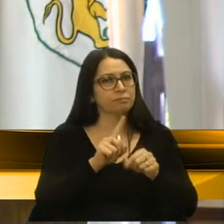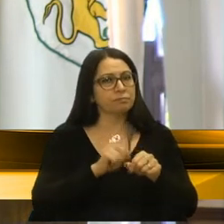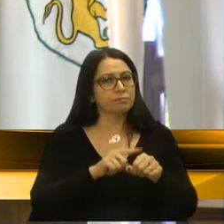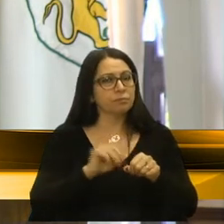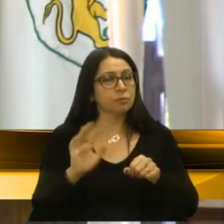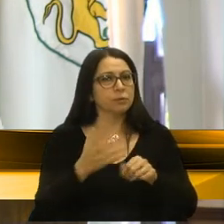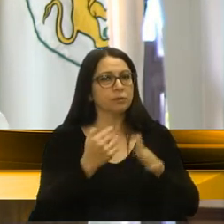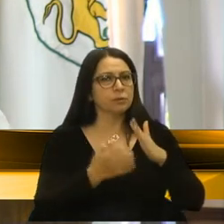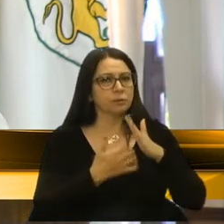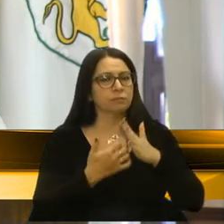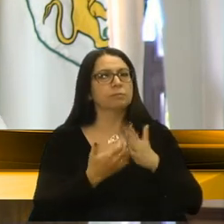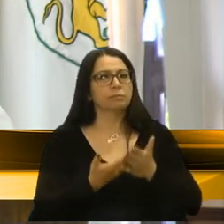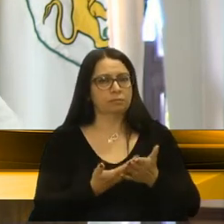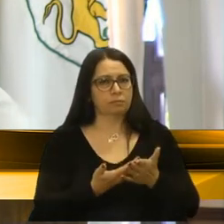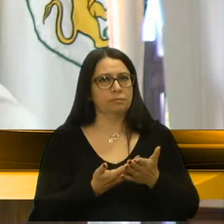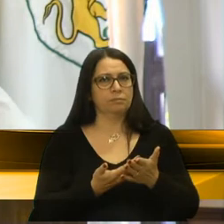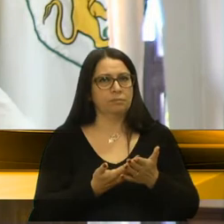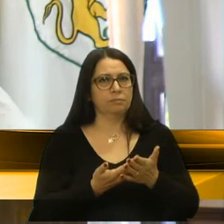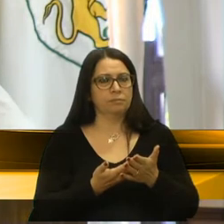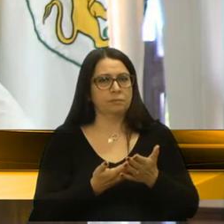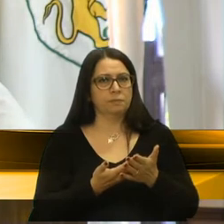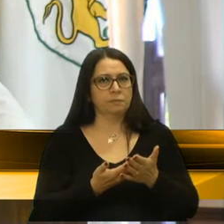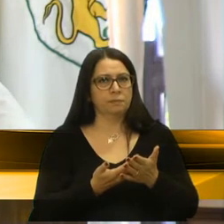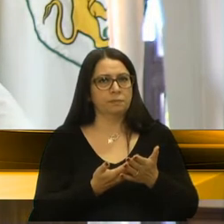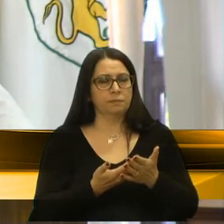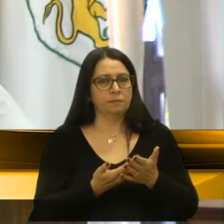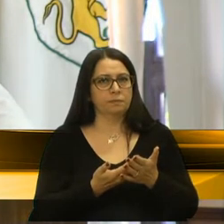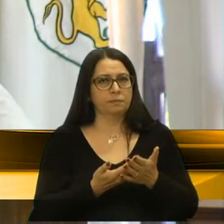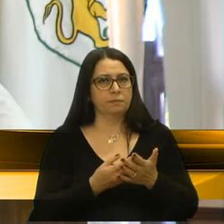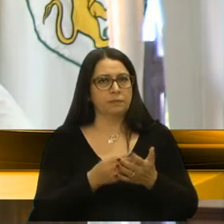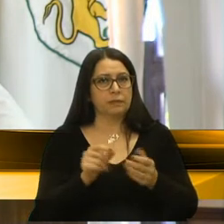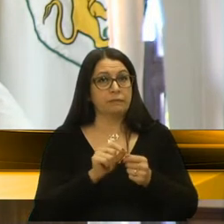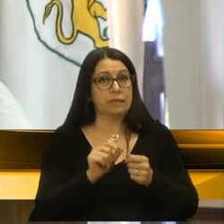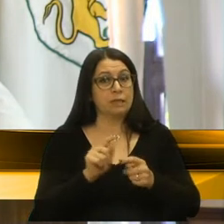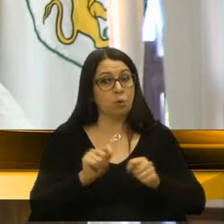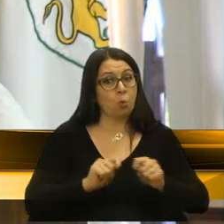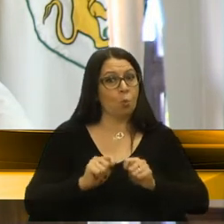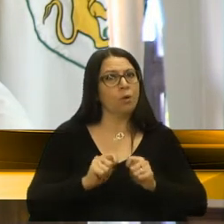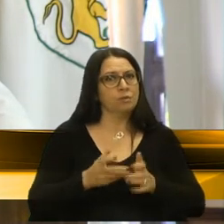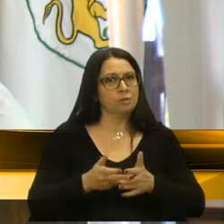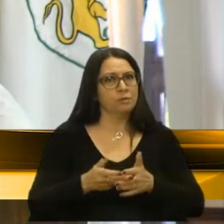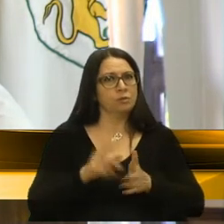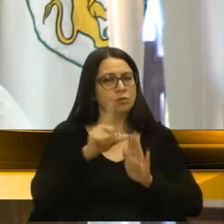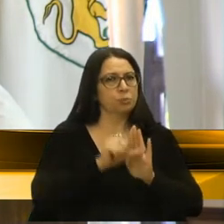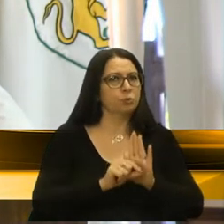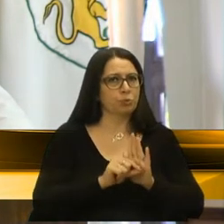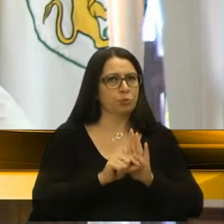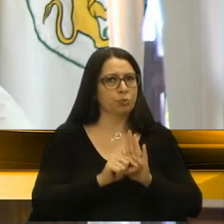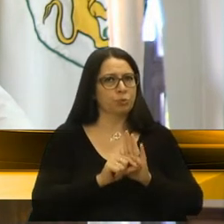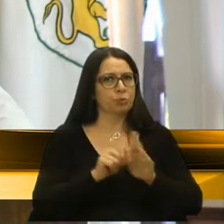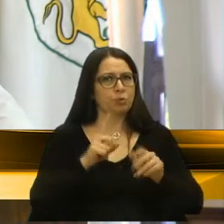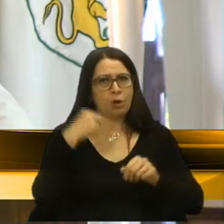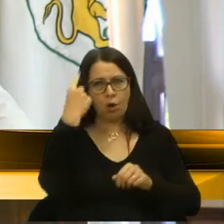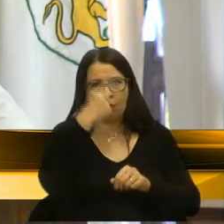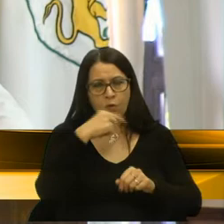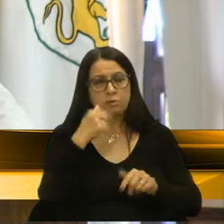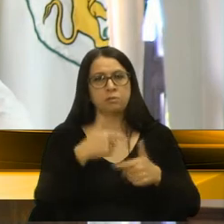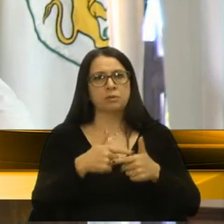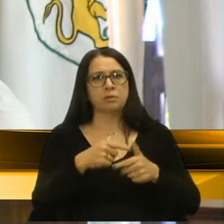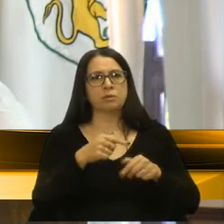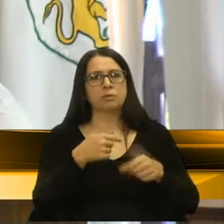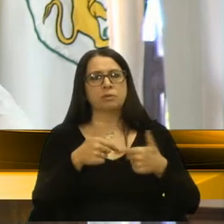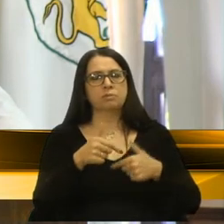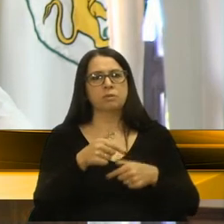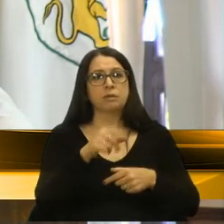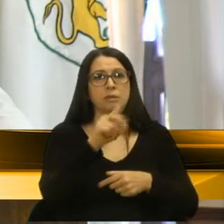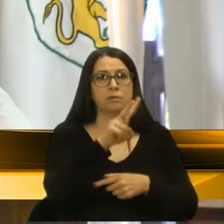as empresas aí fazendo recessão, diminuindo as horas trabalhadas, trabalhando